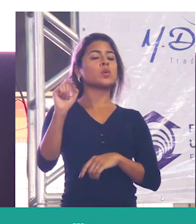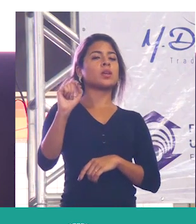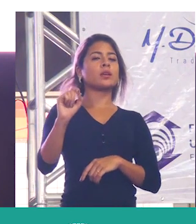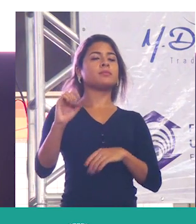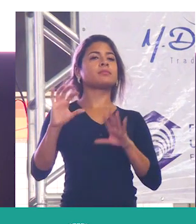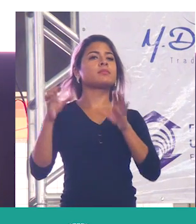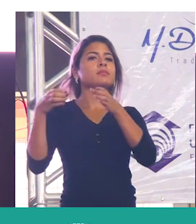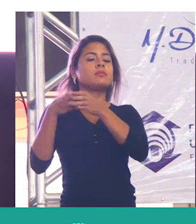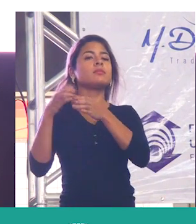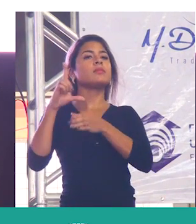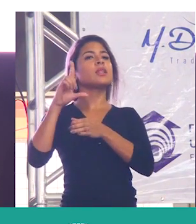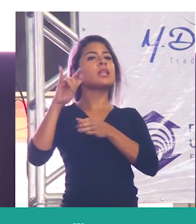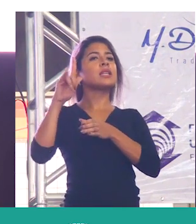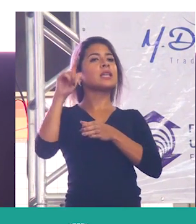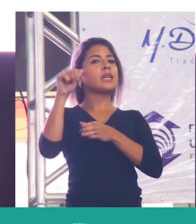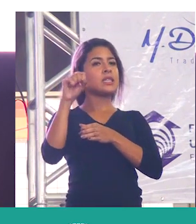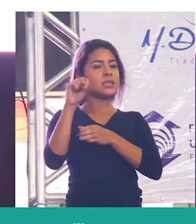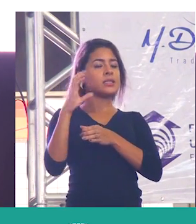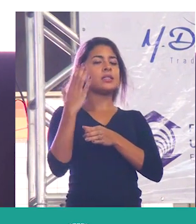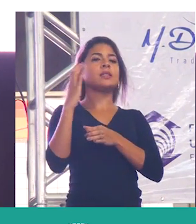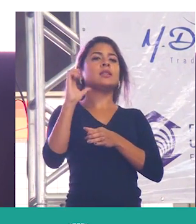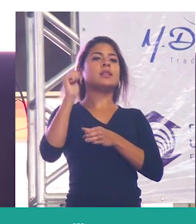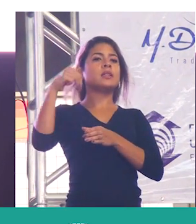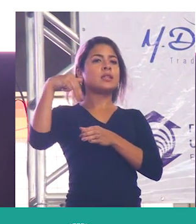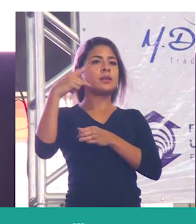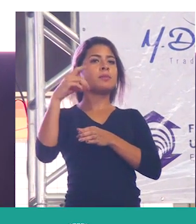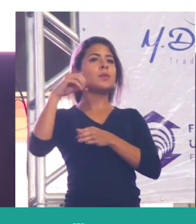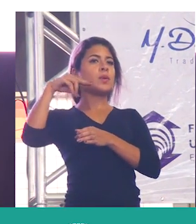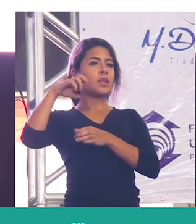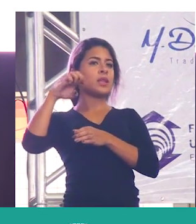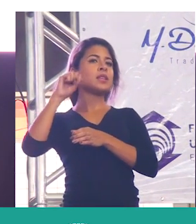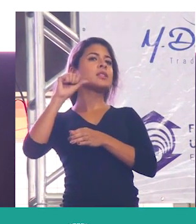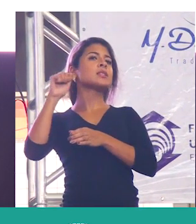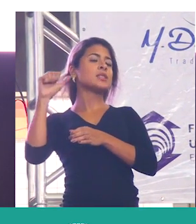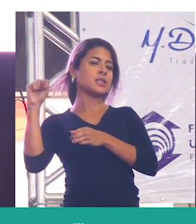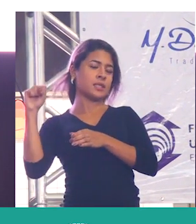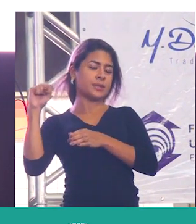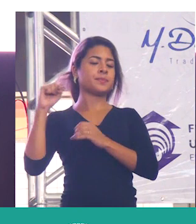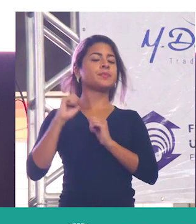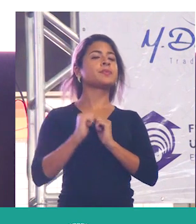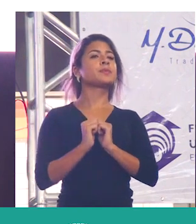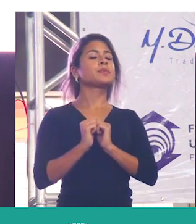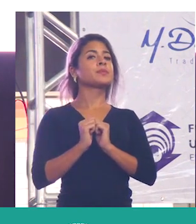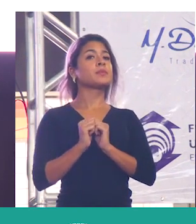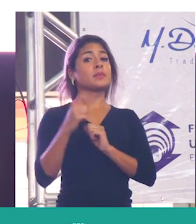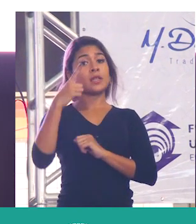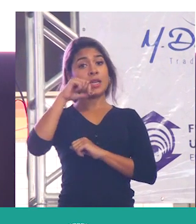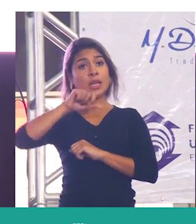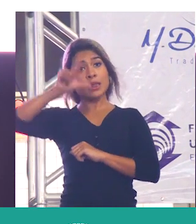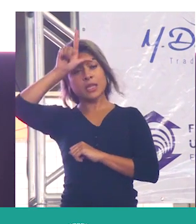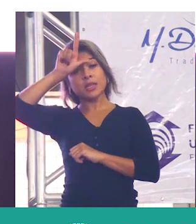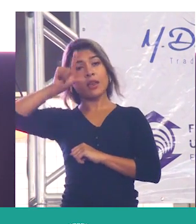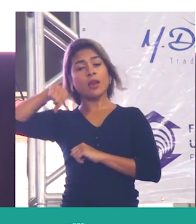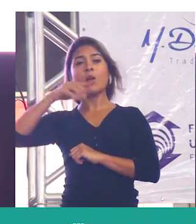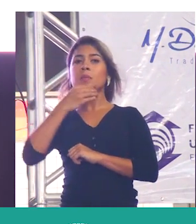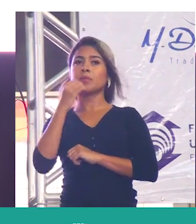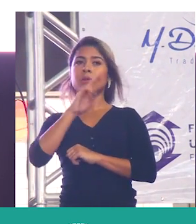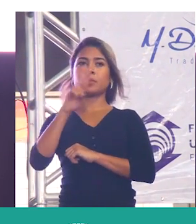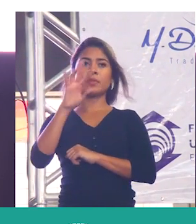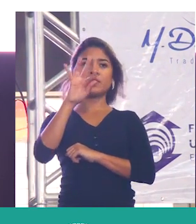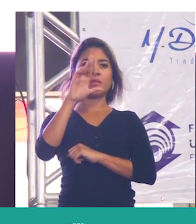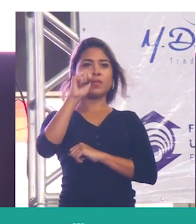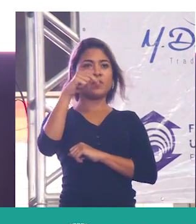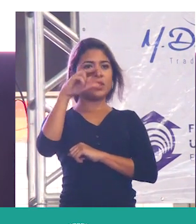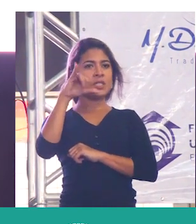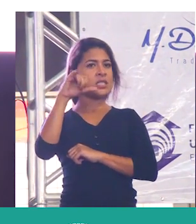Ligas Camponesas, que eram chefiadas por Francisco Julião. Então, os latifundiários se